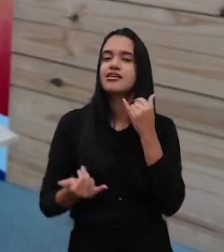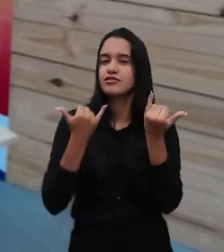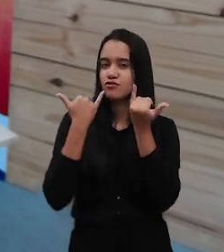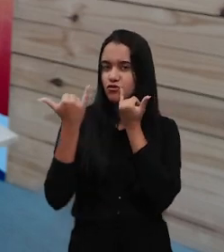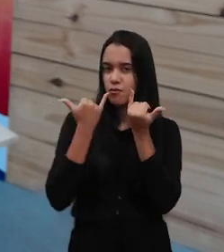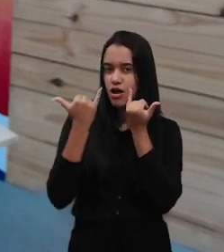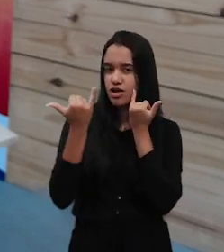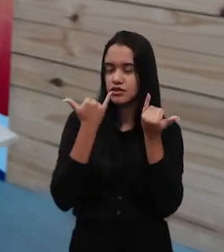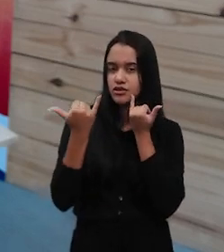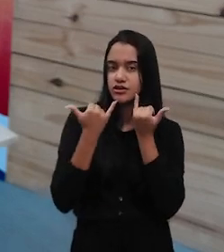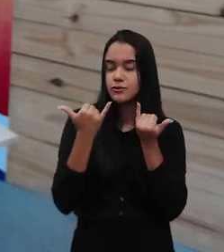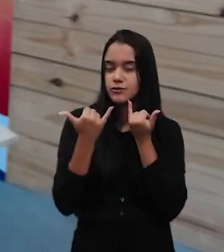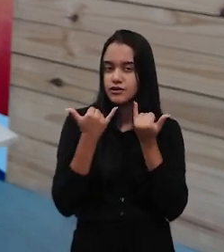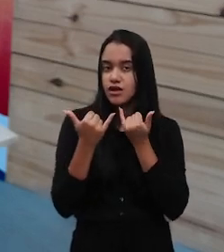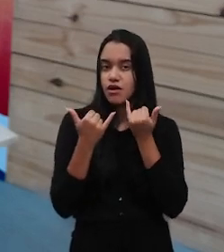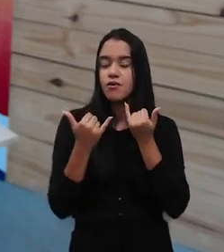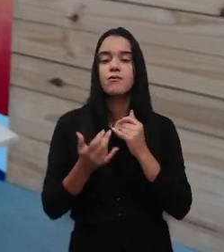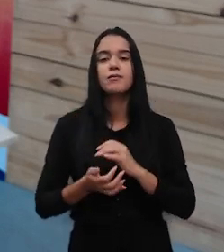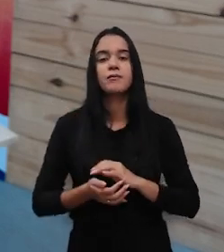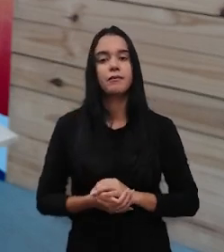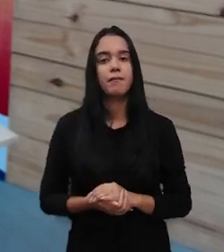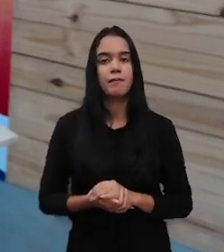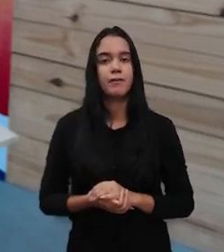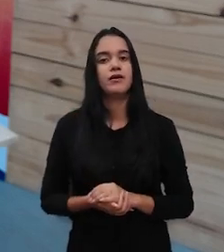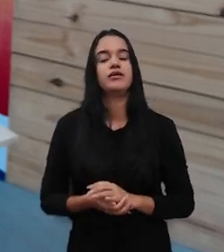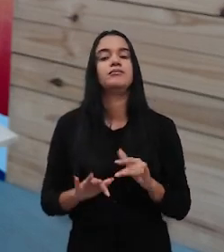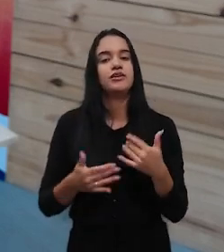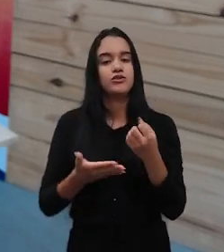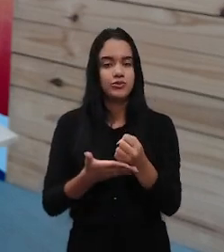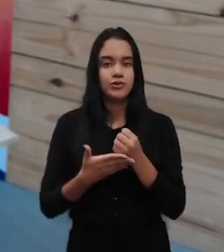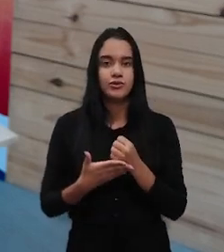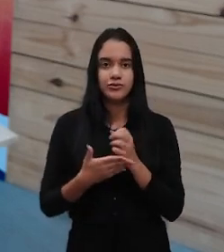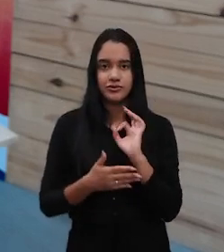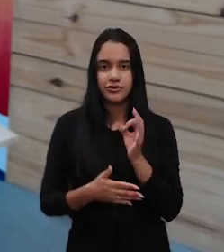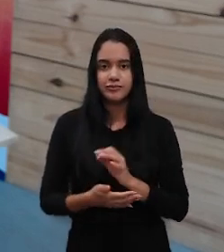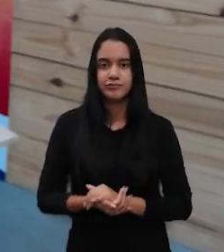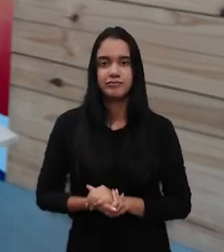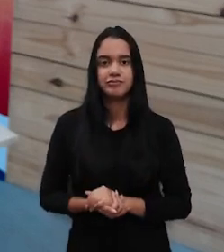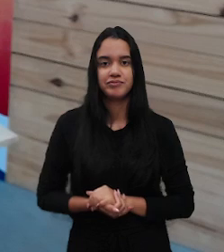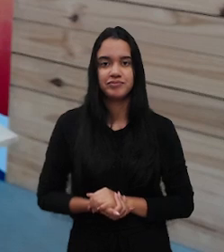né, uma informação extra que nos ajuda nesse sentido.